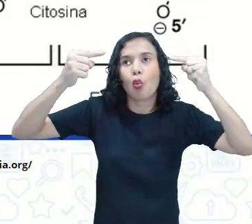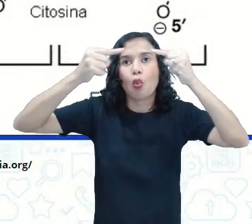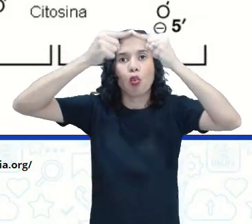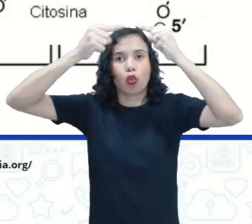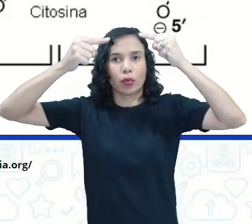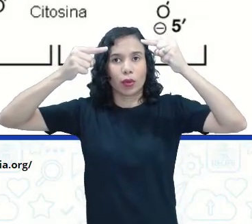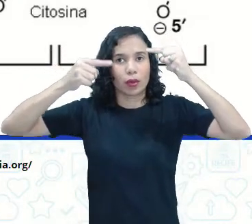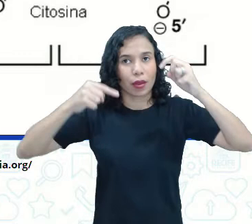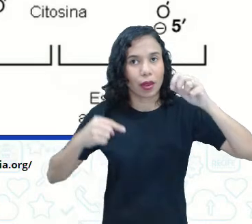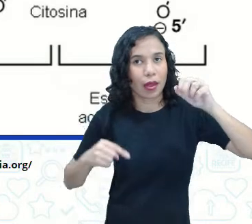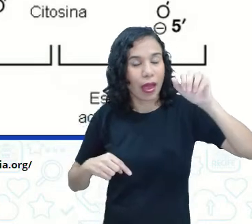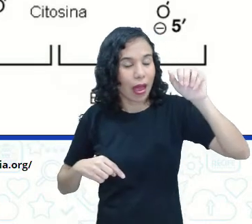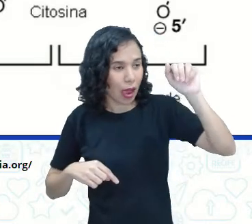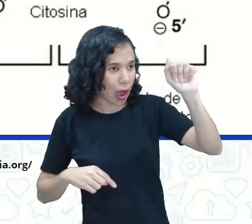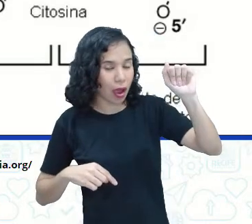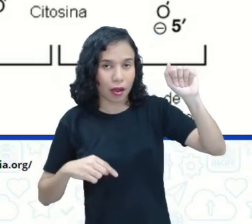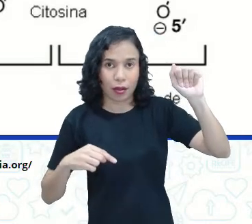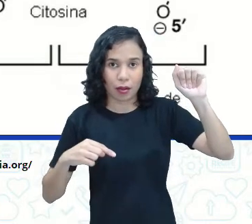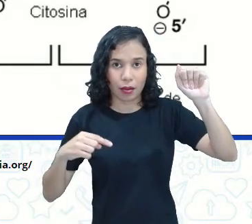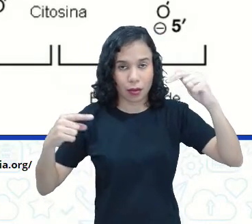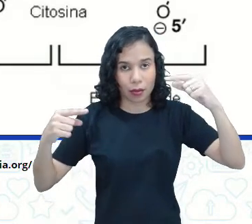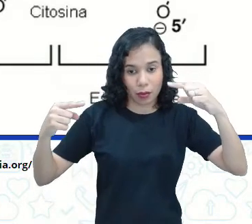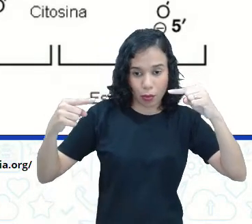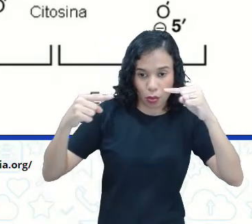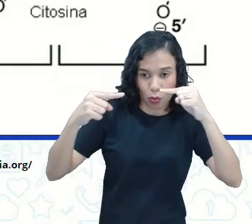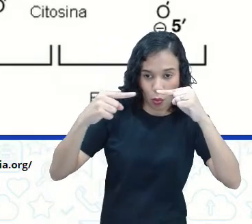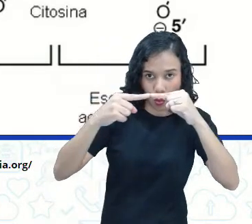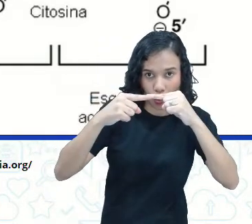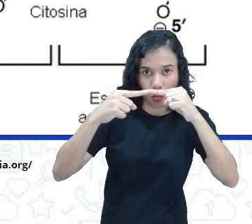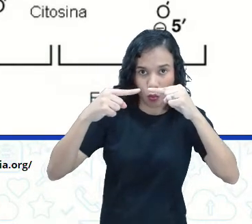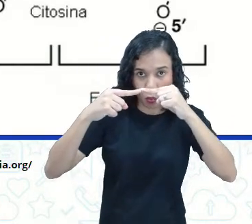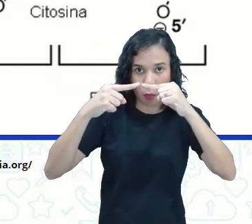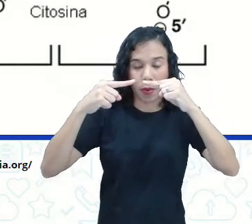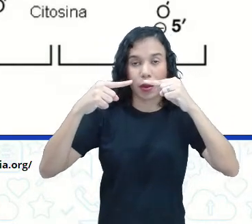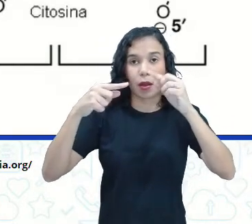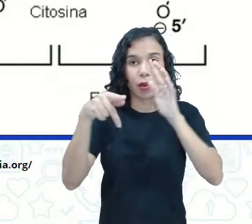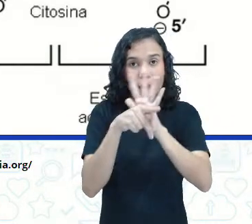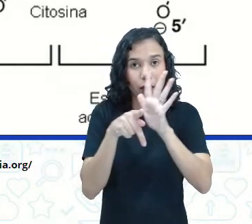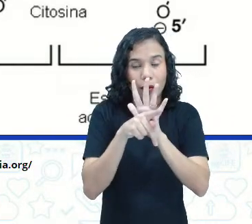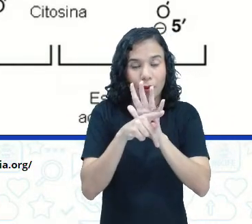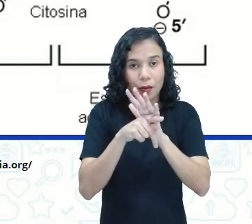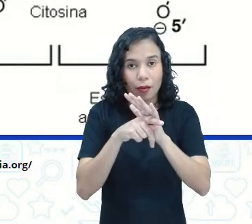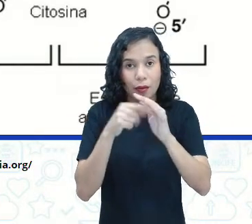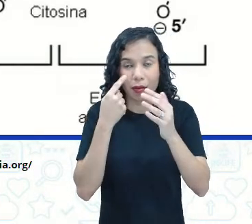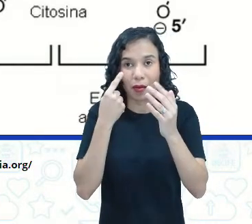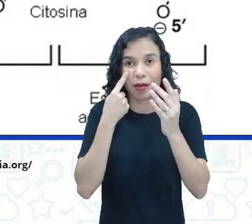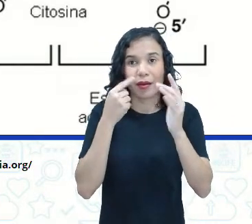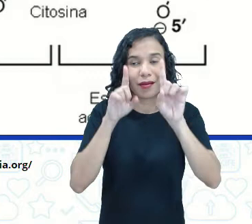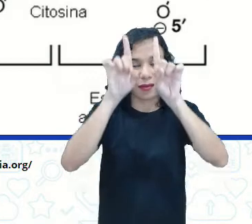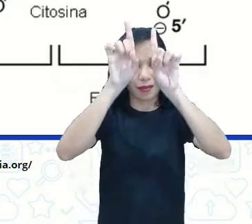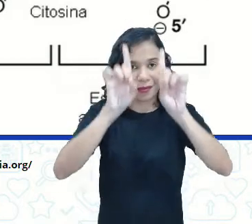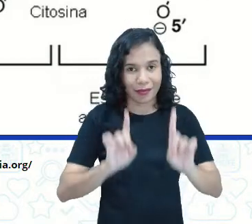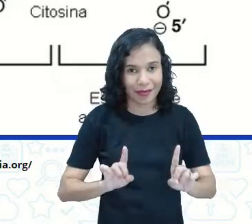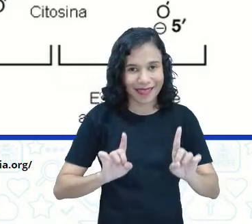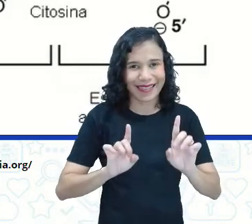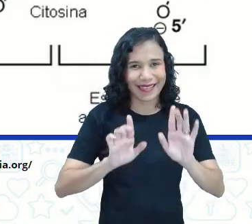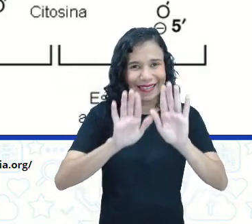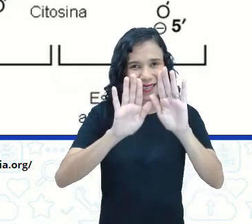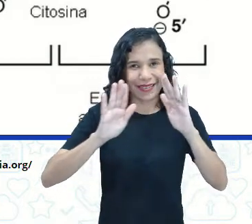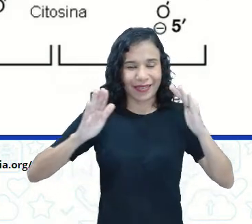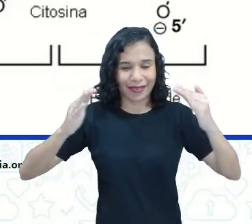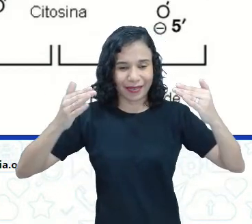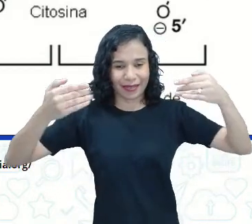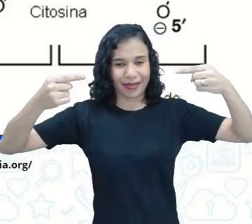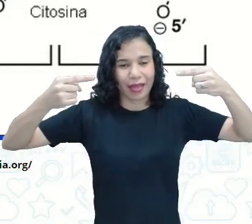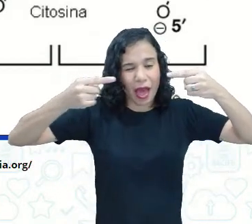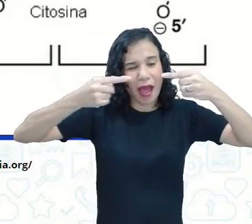só, a adenina, se a gente juntar essa extremidade meia lua aí, né, meia lua, né,